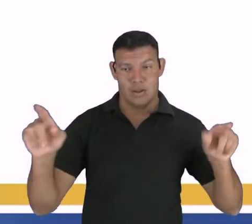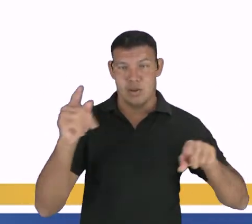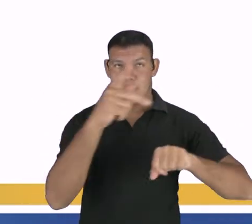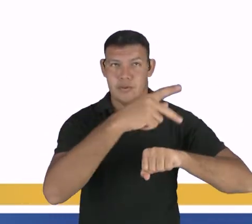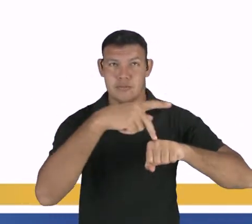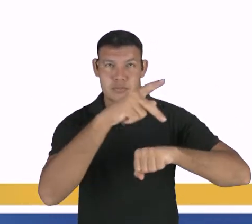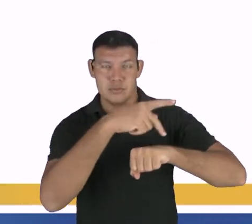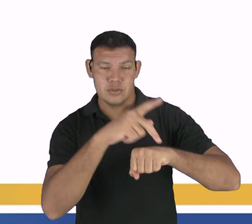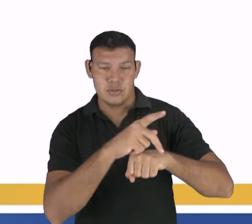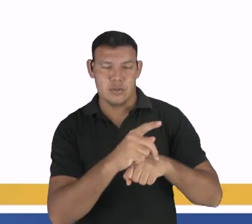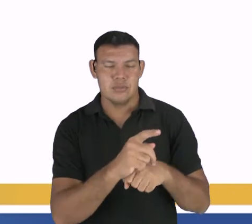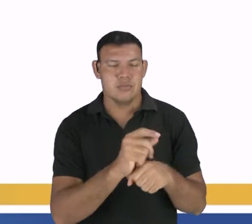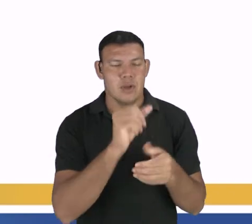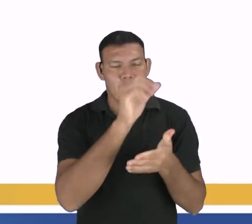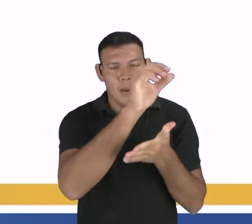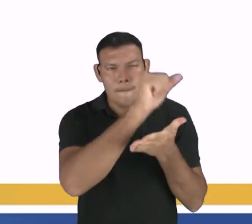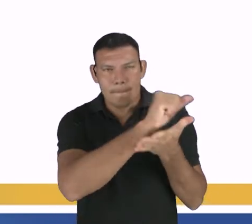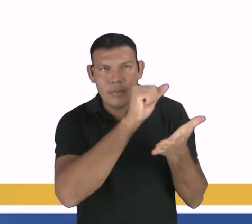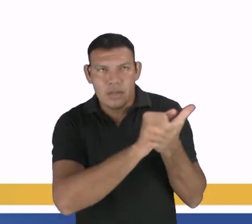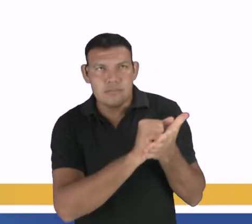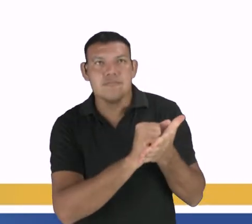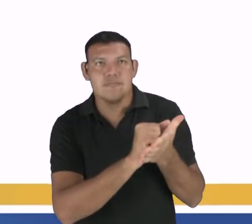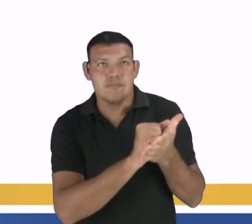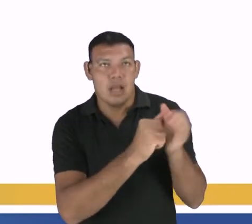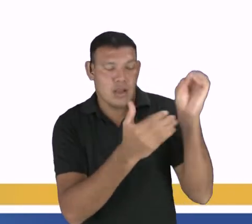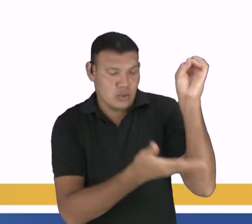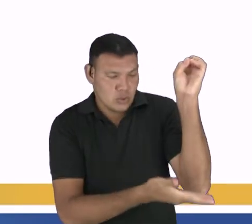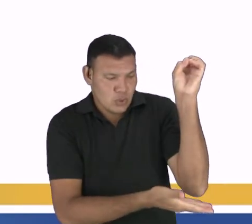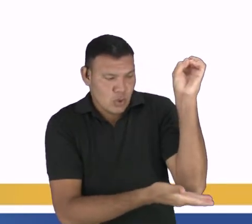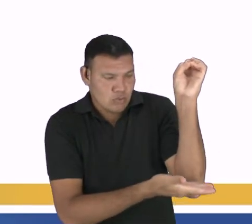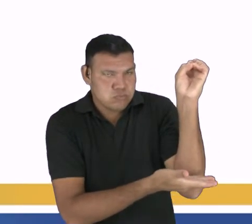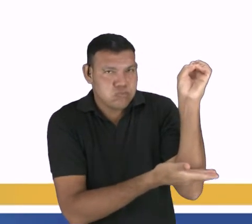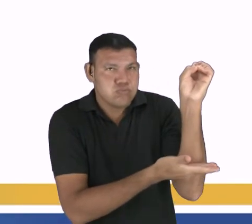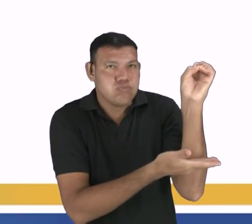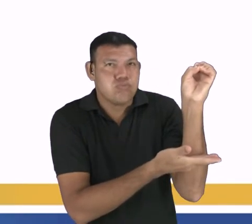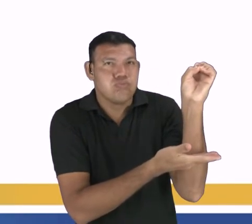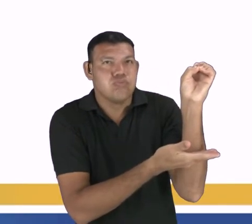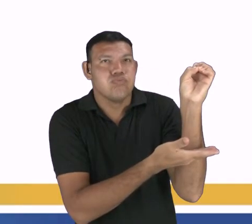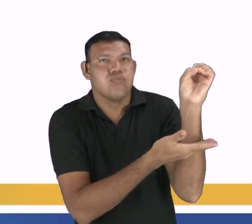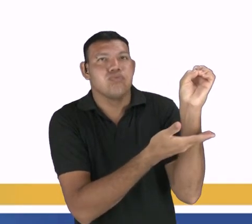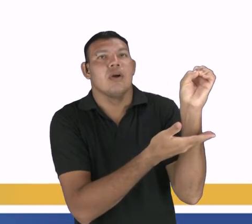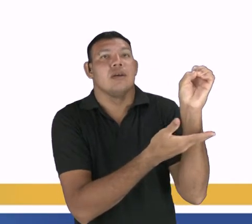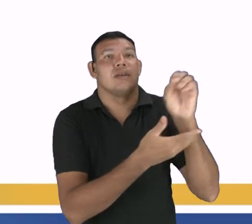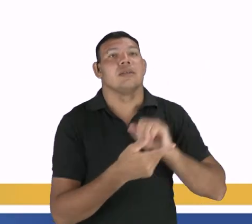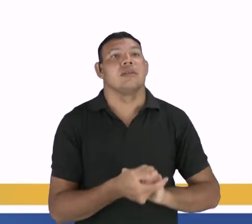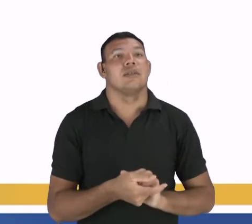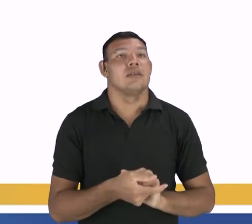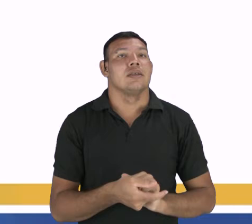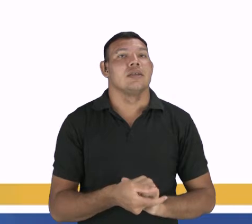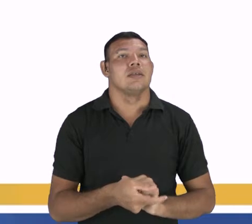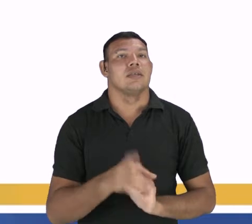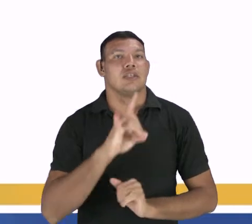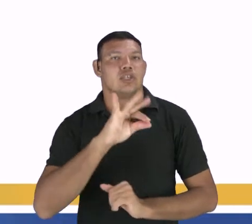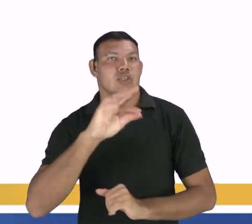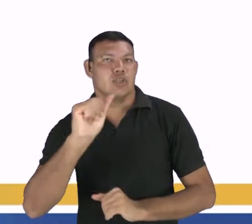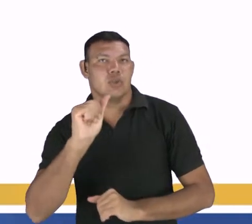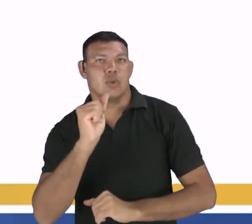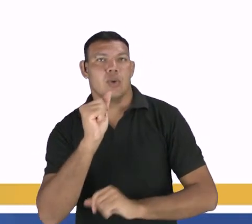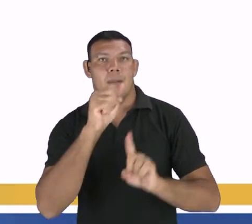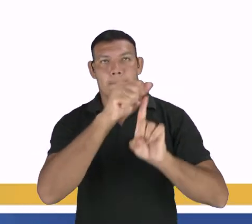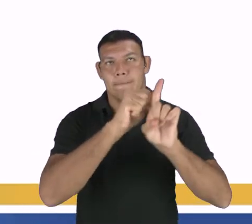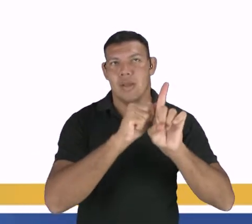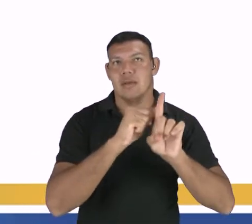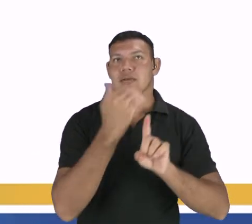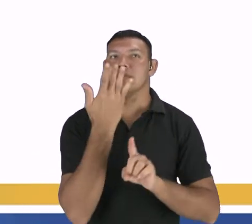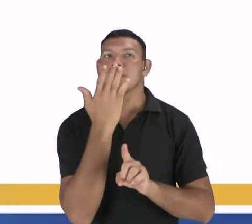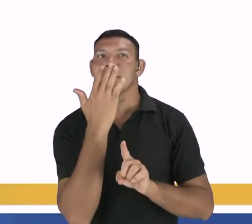as temperaturas médias em um mesmo dia de fevereiro em suas cidades de origem. Então, observe aí na tabela as